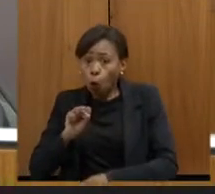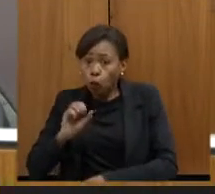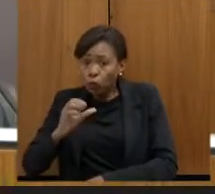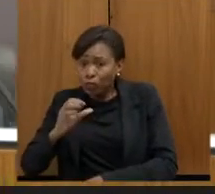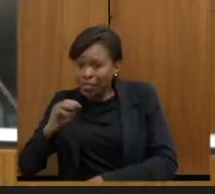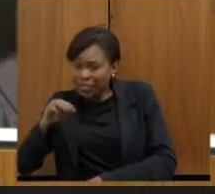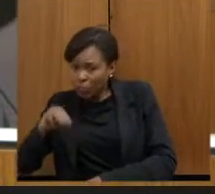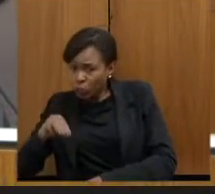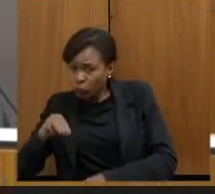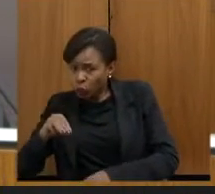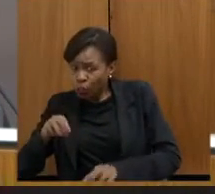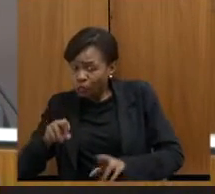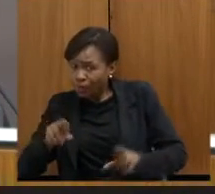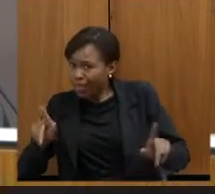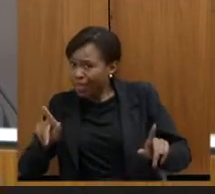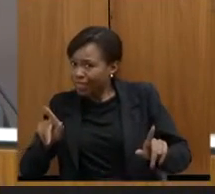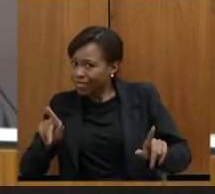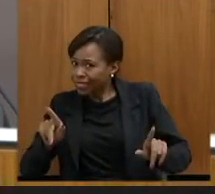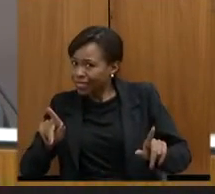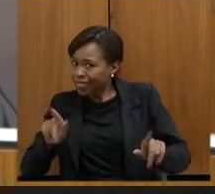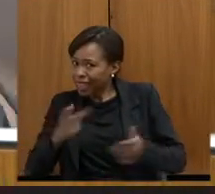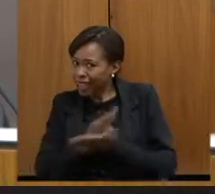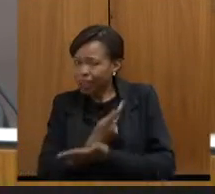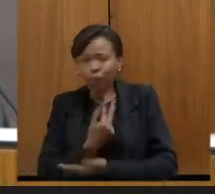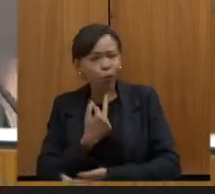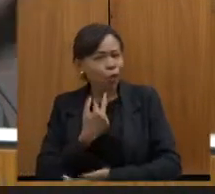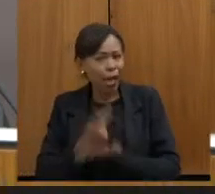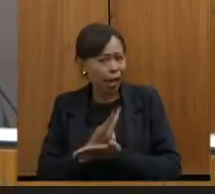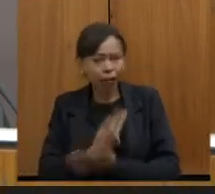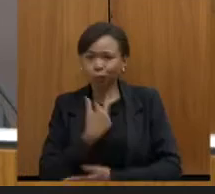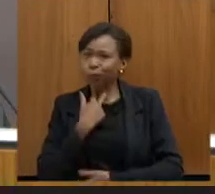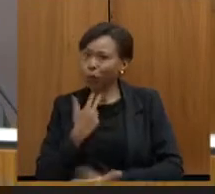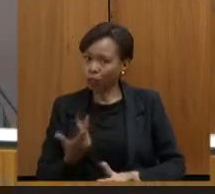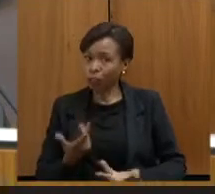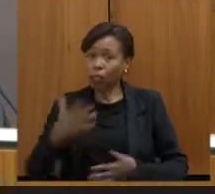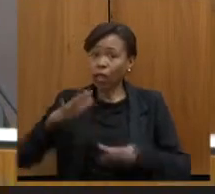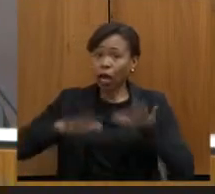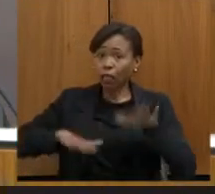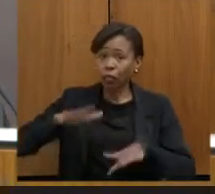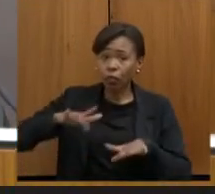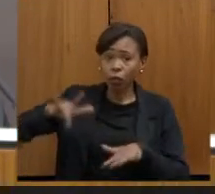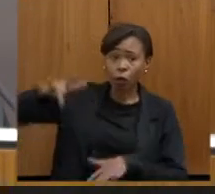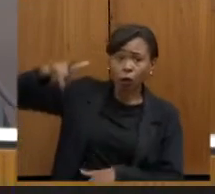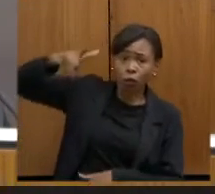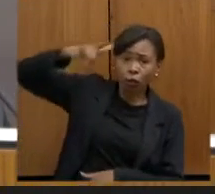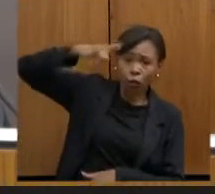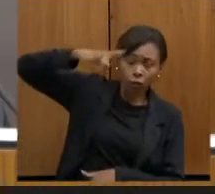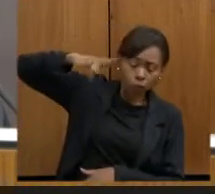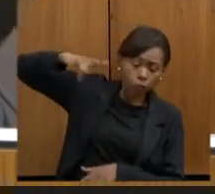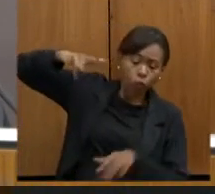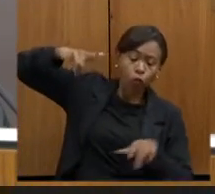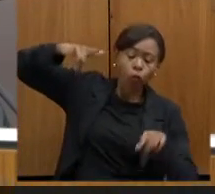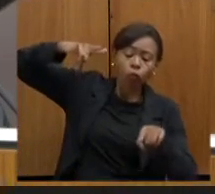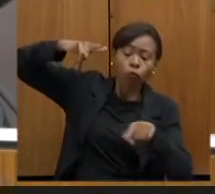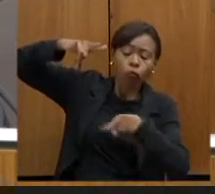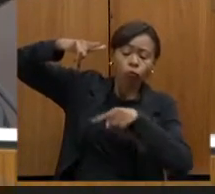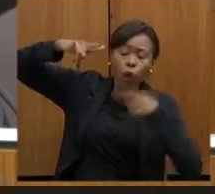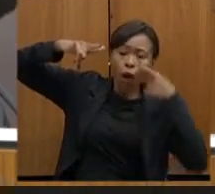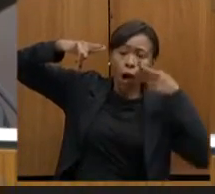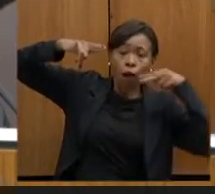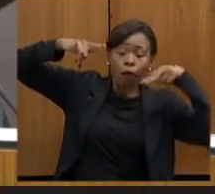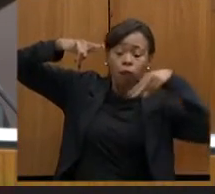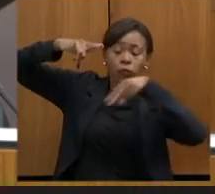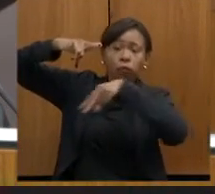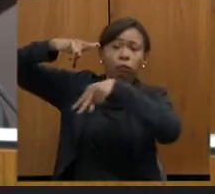de raio. Então, muitas vezes, o drone ele pega uma imagem aérea, mas, às vezes, dá um